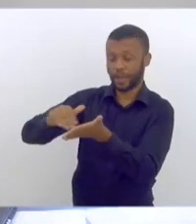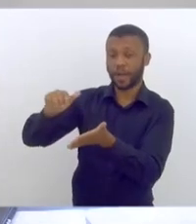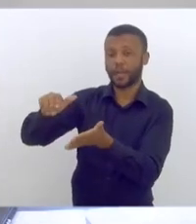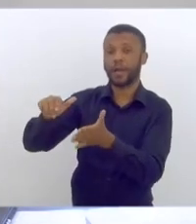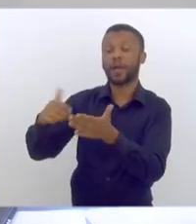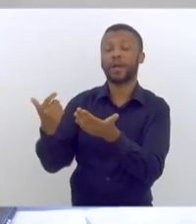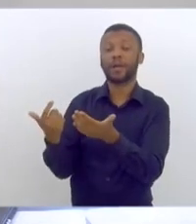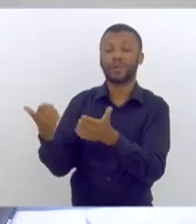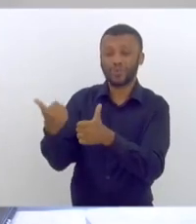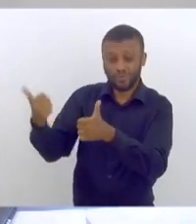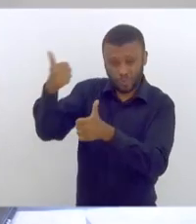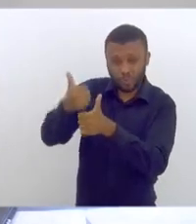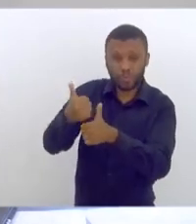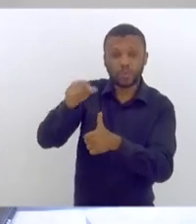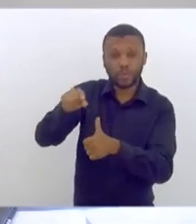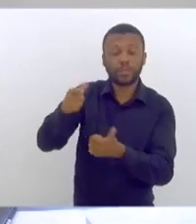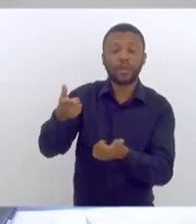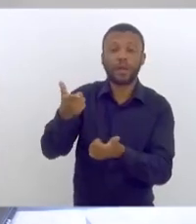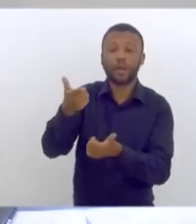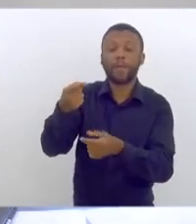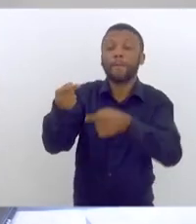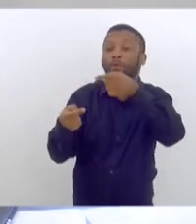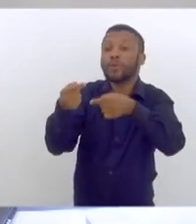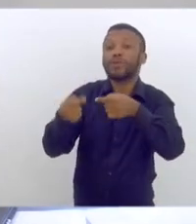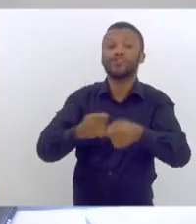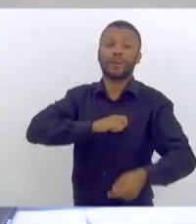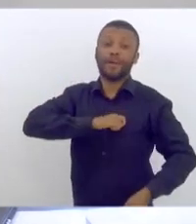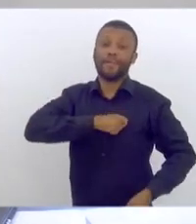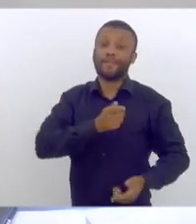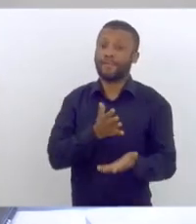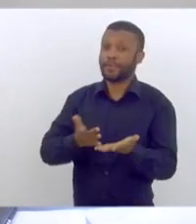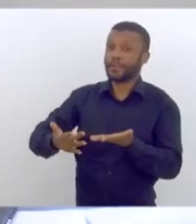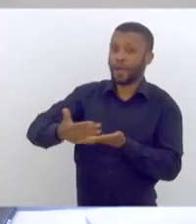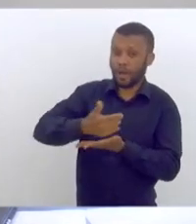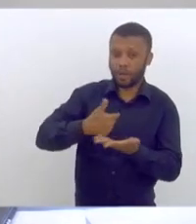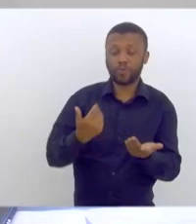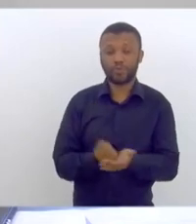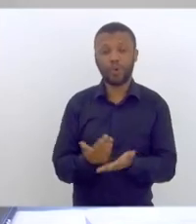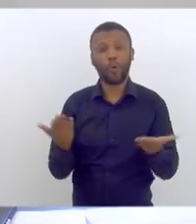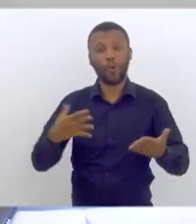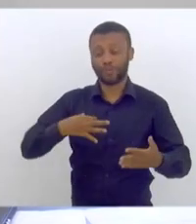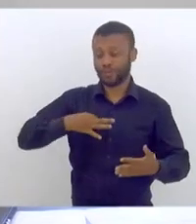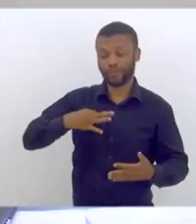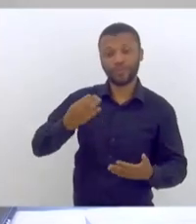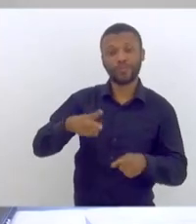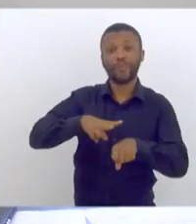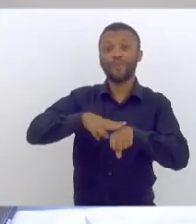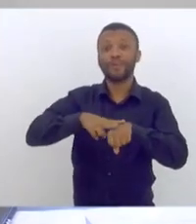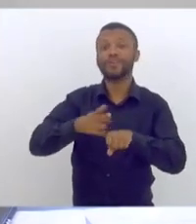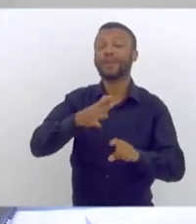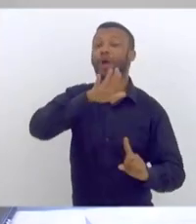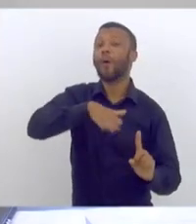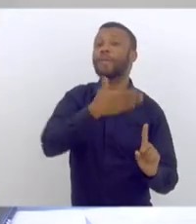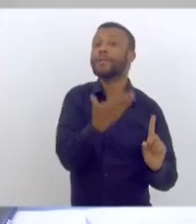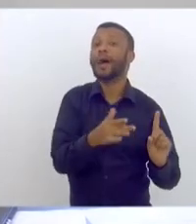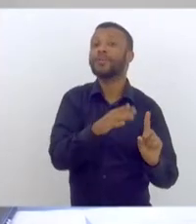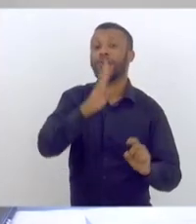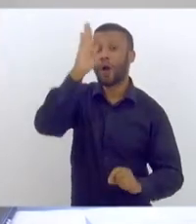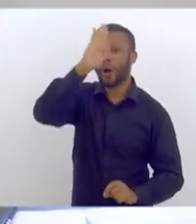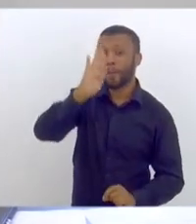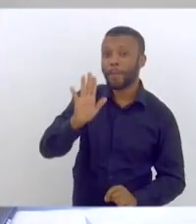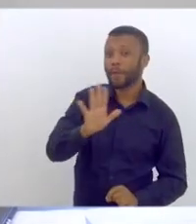hoje de domentar é verde para homenagear o Brasil e